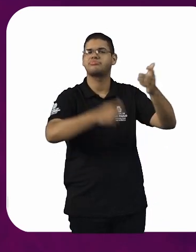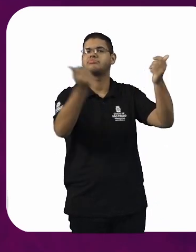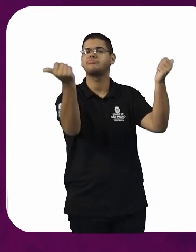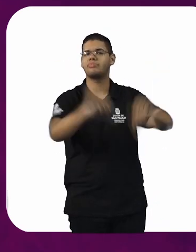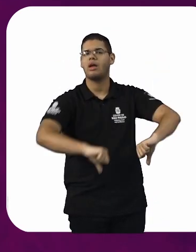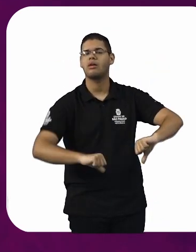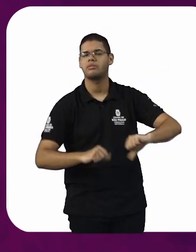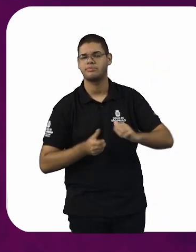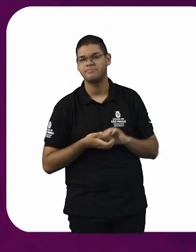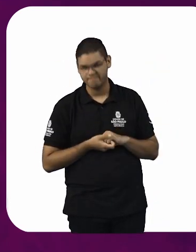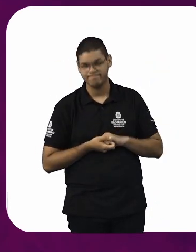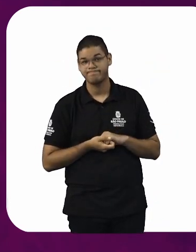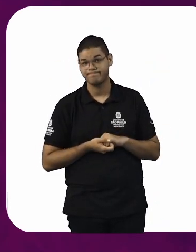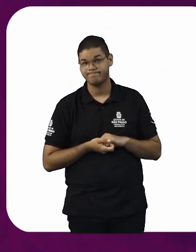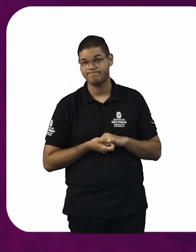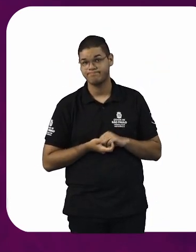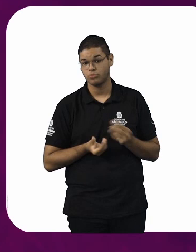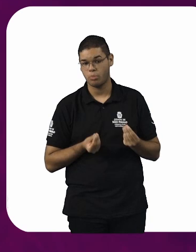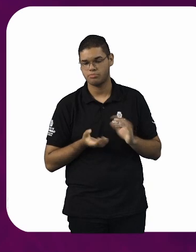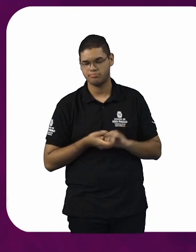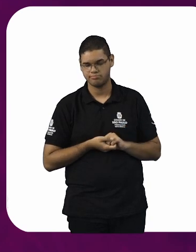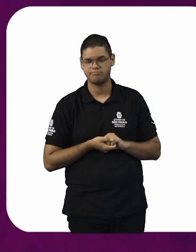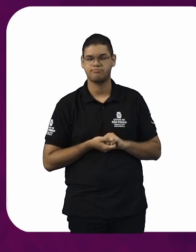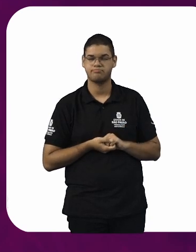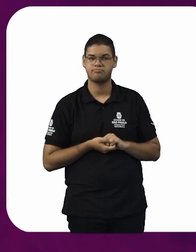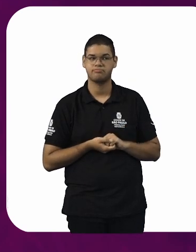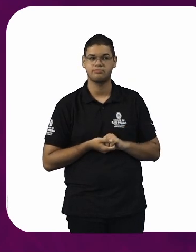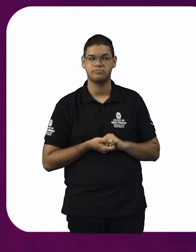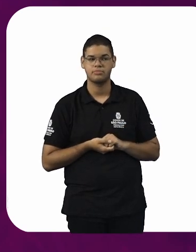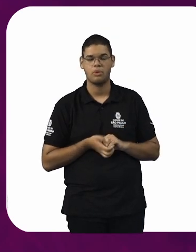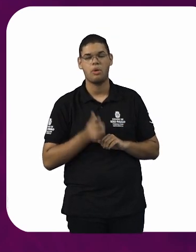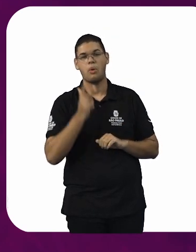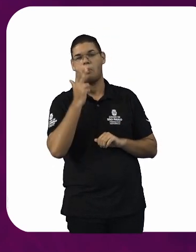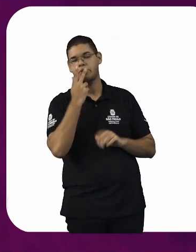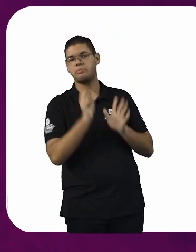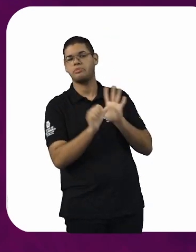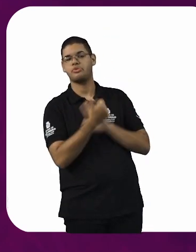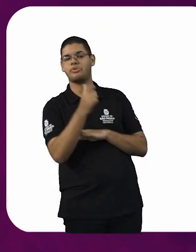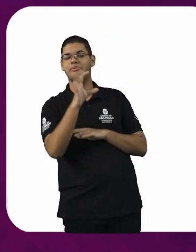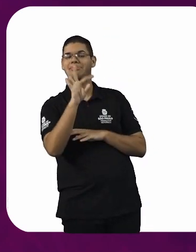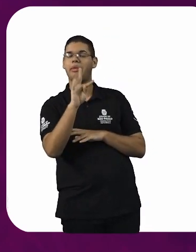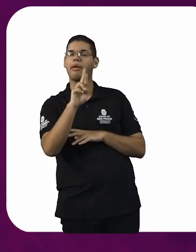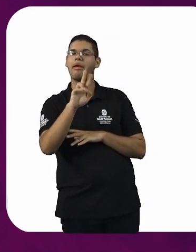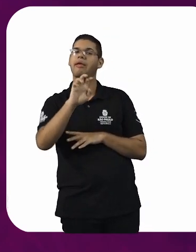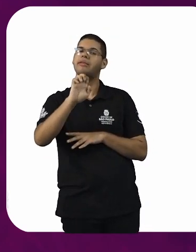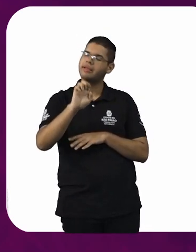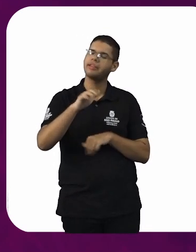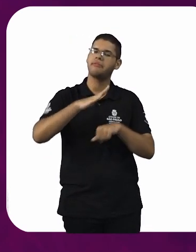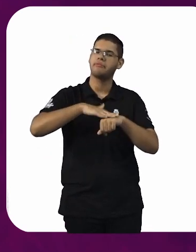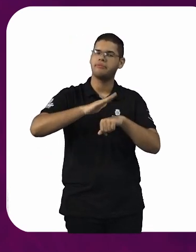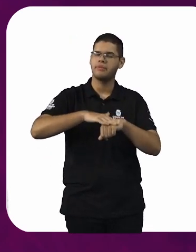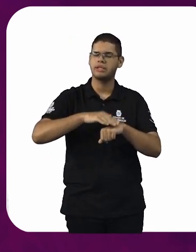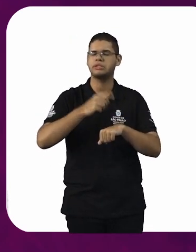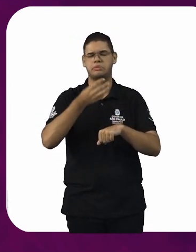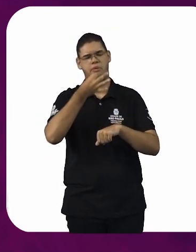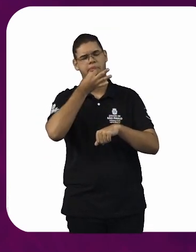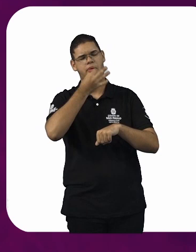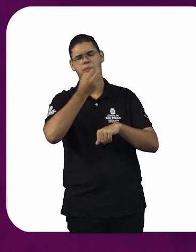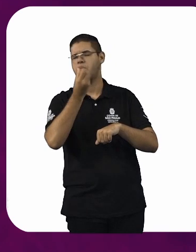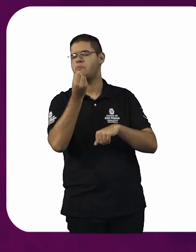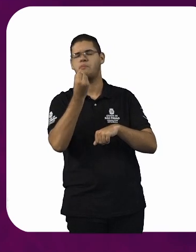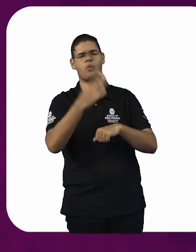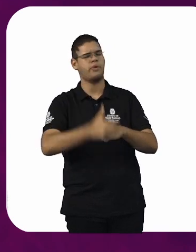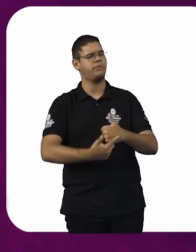Eu acho Lázara Carvalho. É isso que o Tribunal Regional tem feito, e tem feito de uma maneira muito positiva.